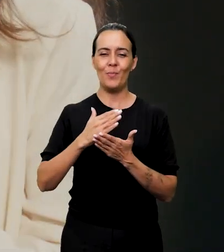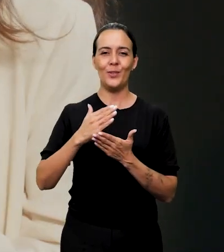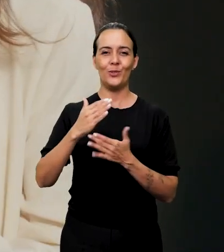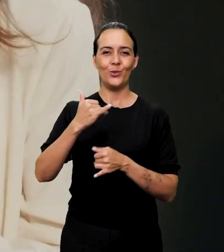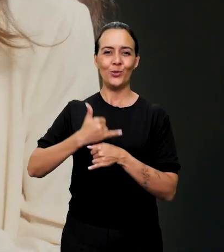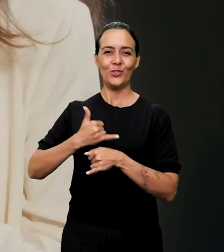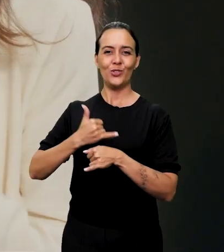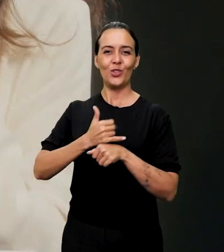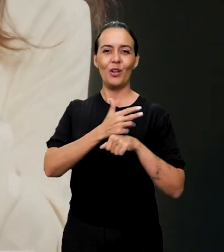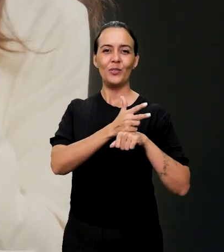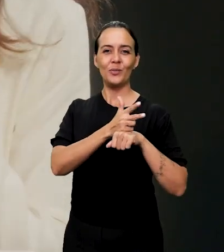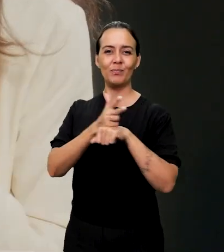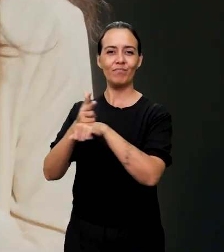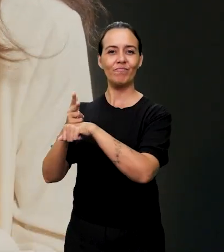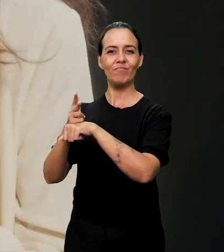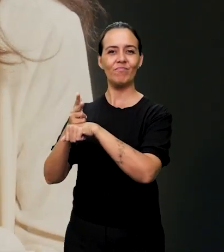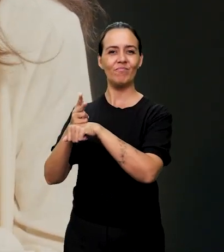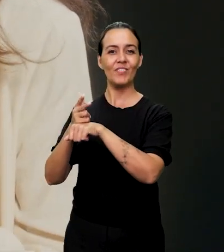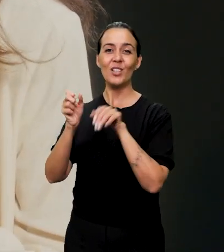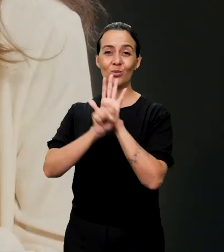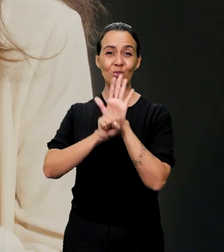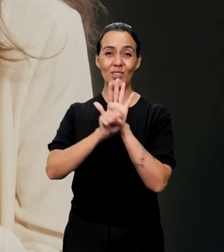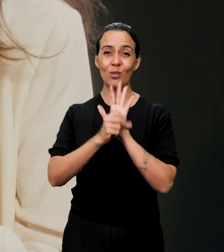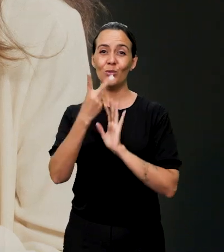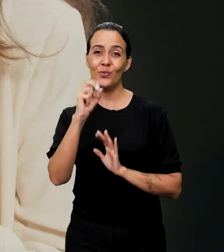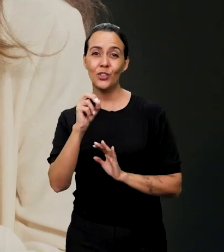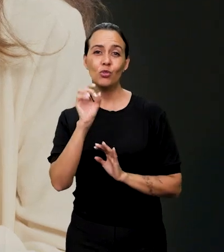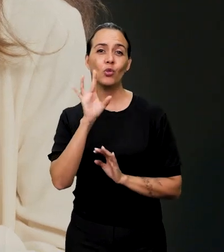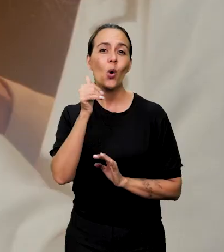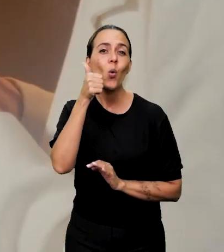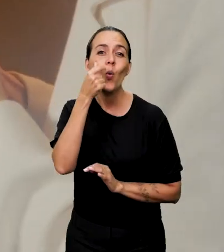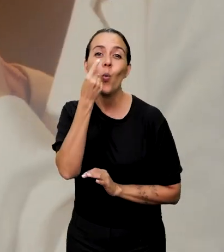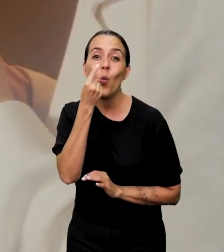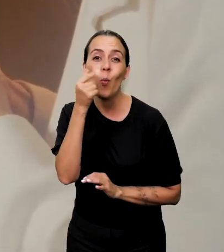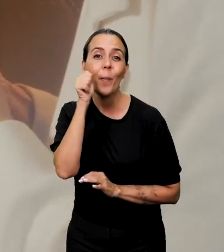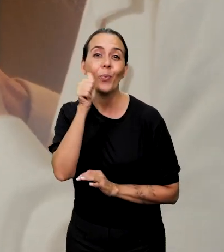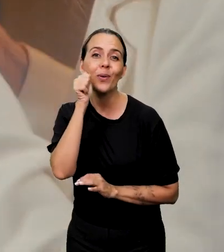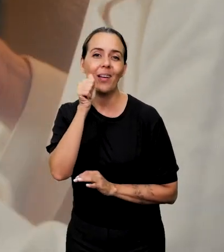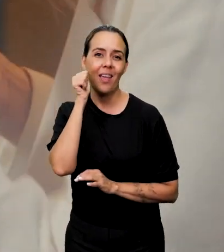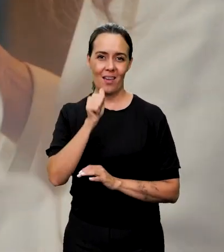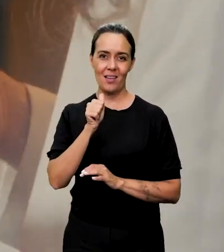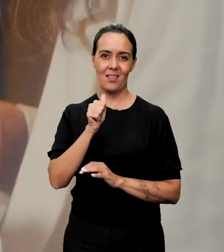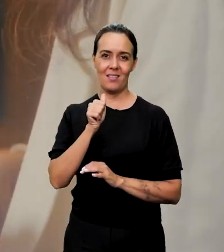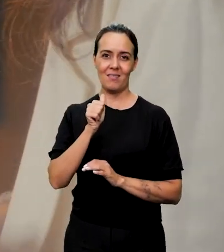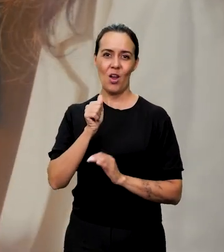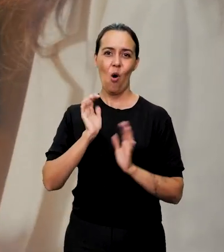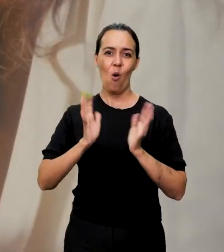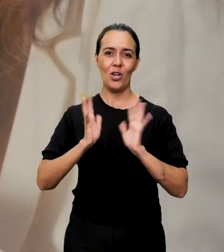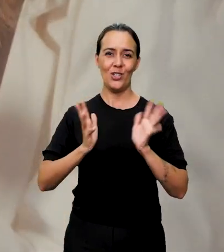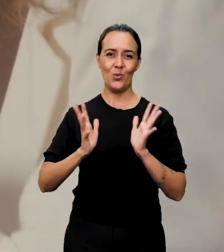nos anos 20, a gente tinha uma mulher dirigindo em Hollywood só. E isso se reflete também na maneira